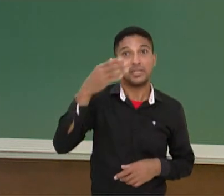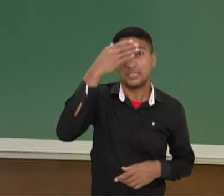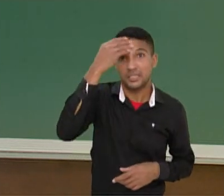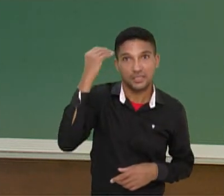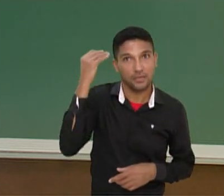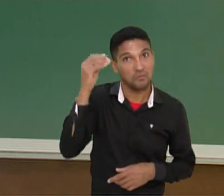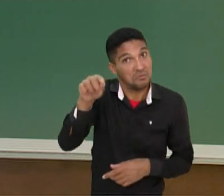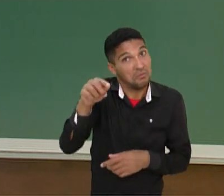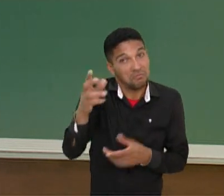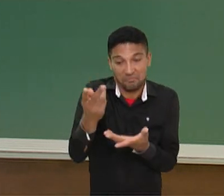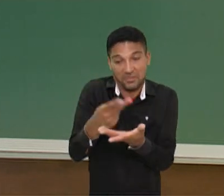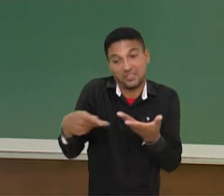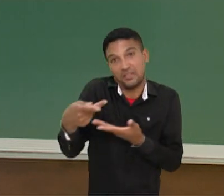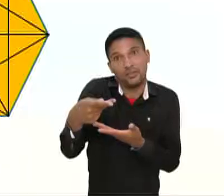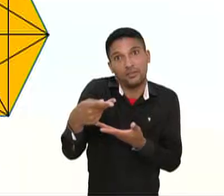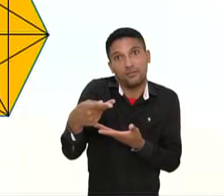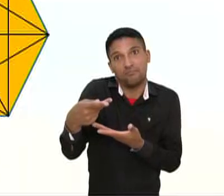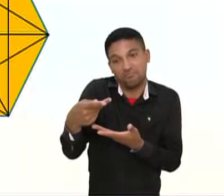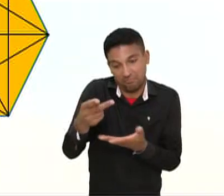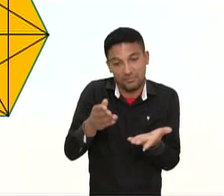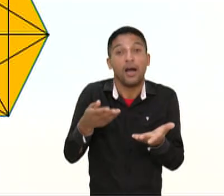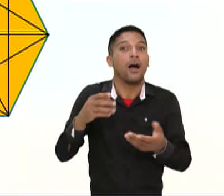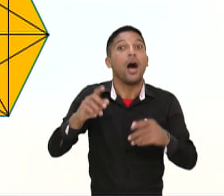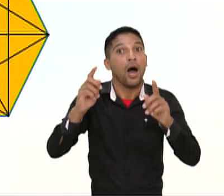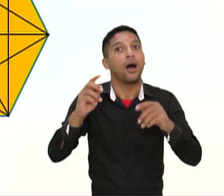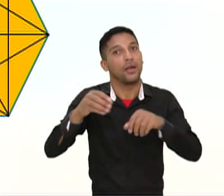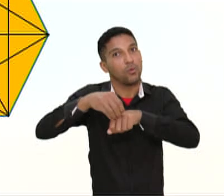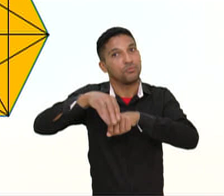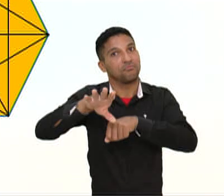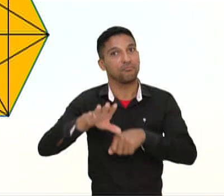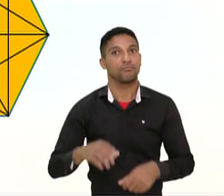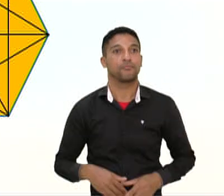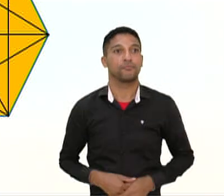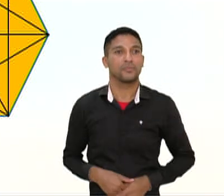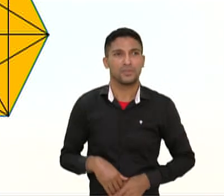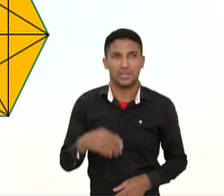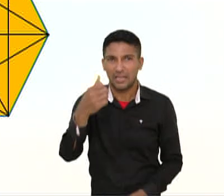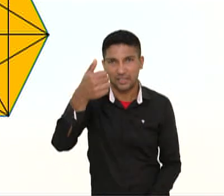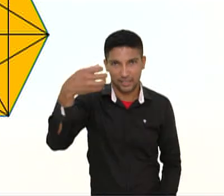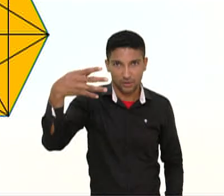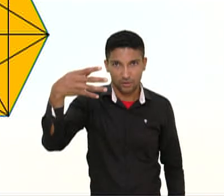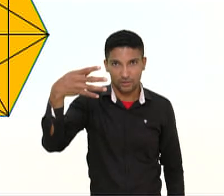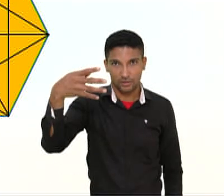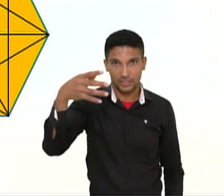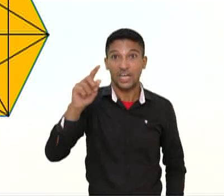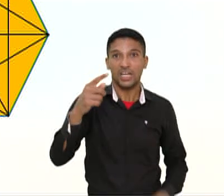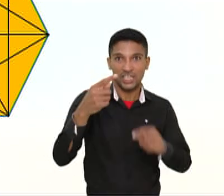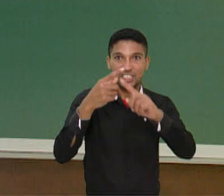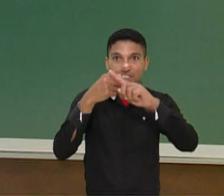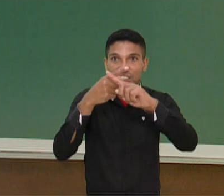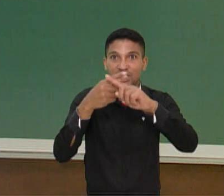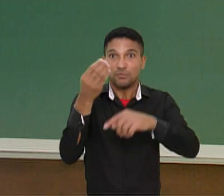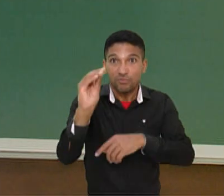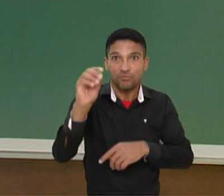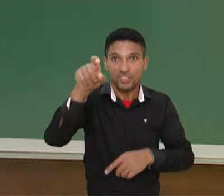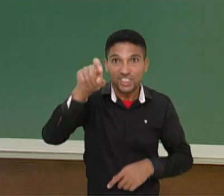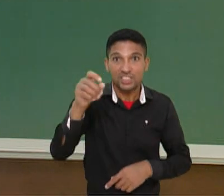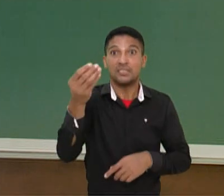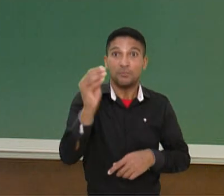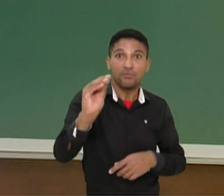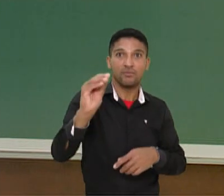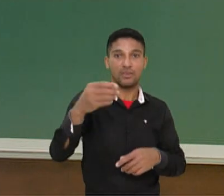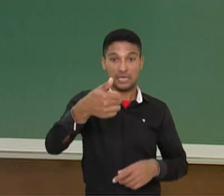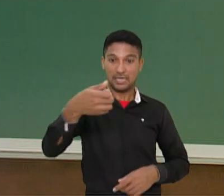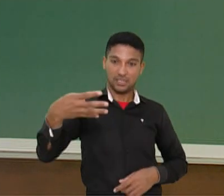tá bom? Então, vamos lá. Você marcou 14? Marcou X? Esqueceu de marcar X, né? Olha lá,